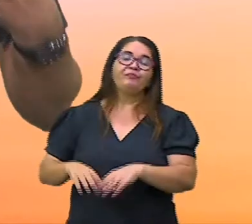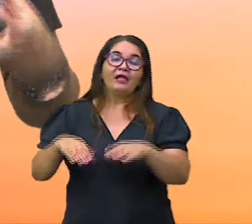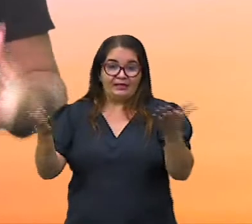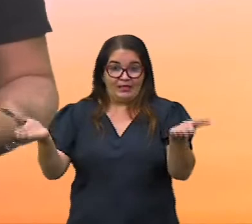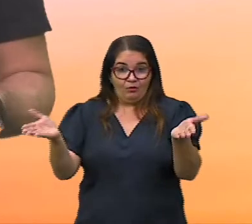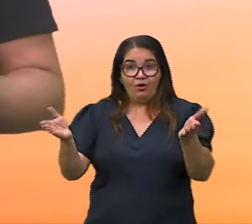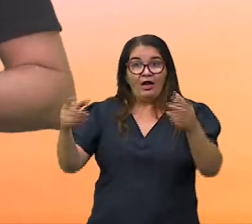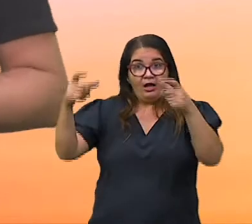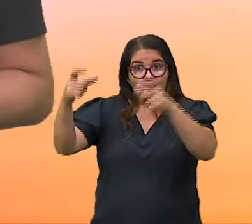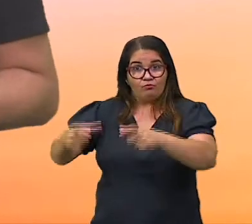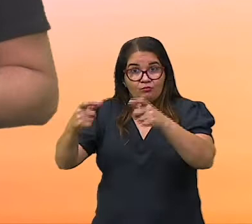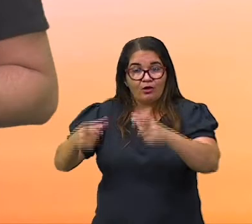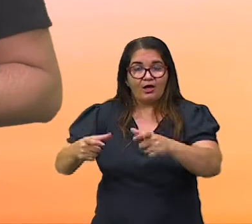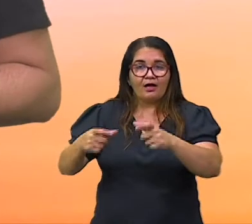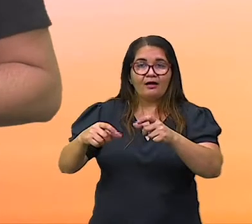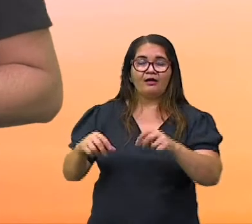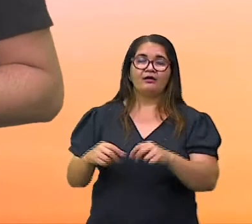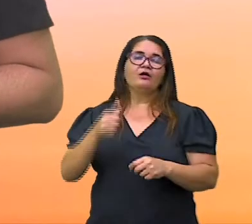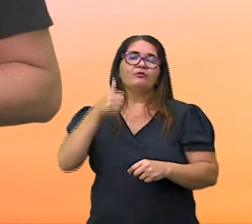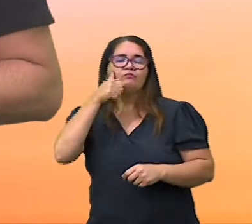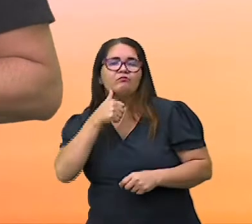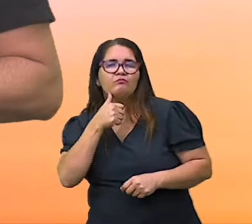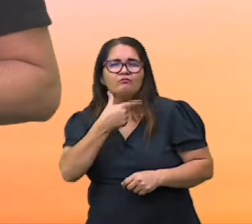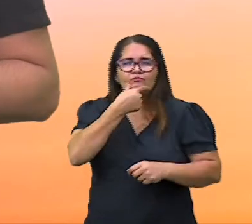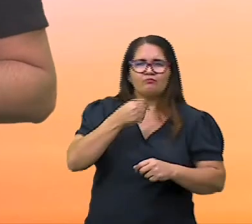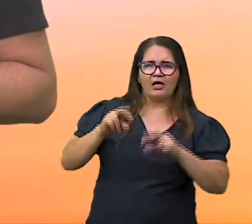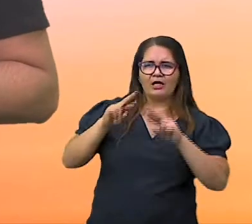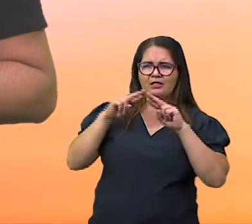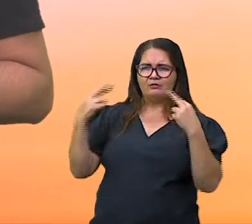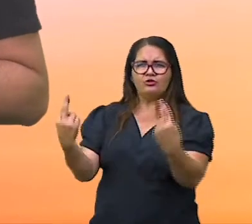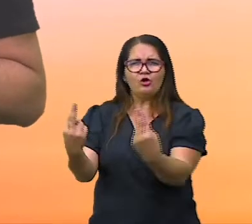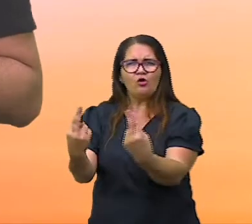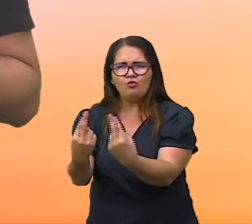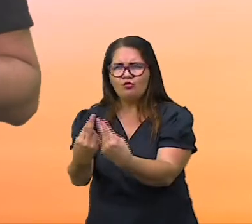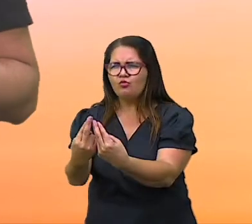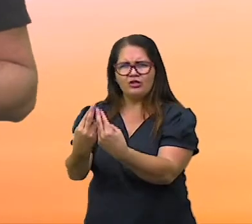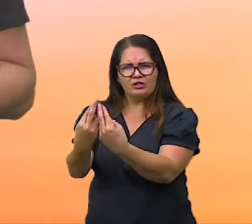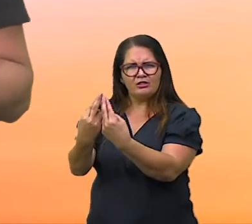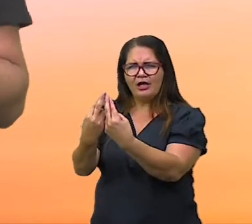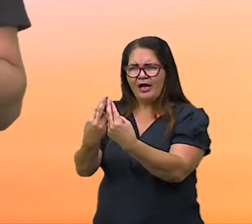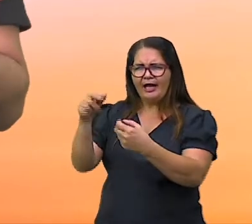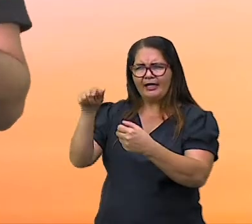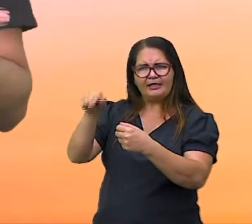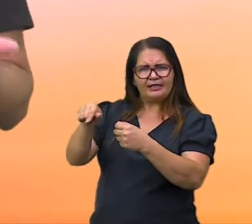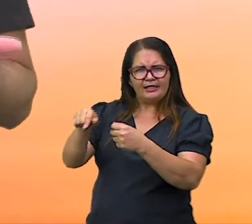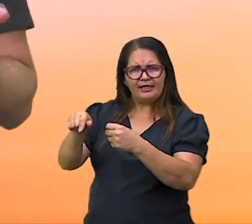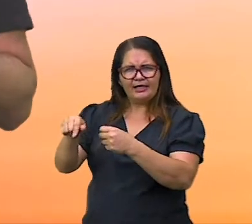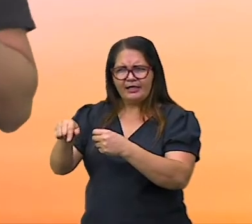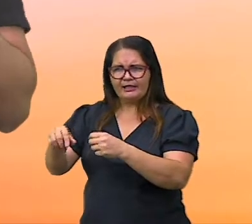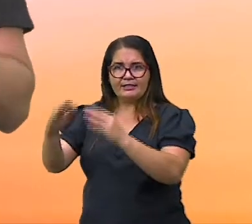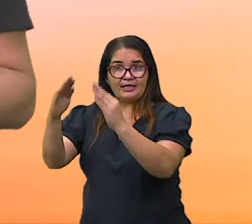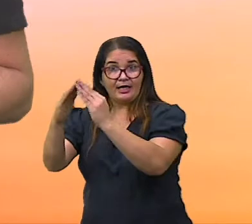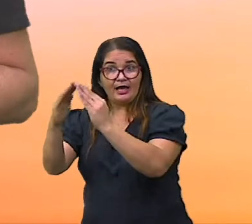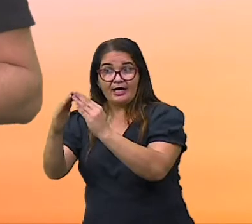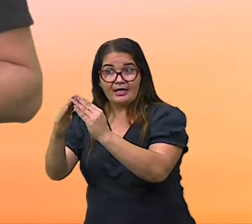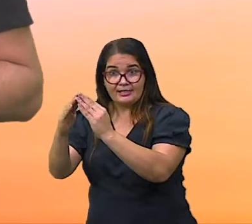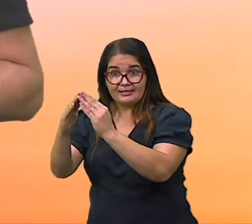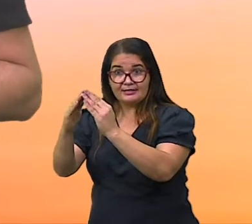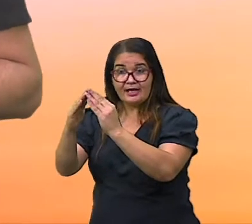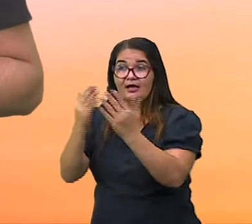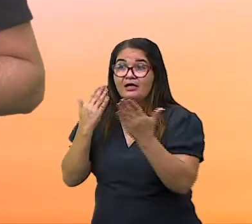sobre os assuntos, né? Sobre a política. Então, a Assembleia é uma das características